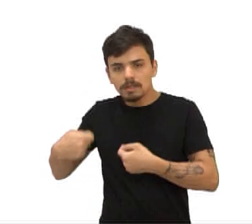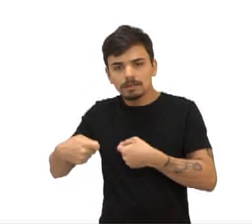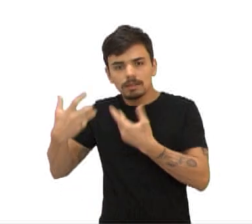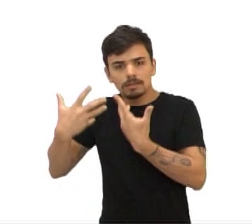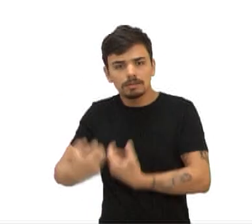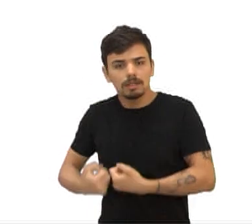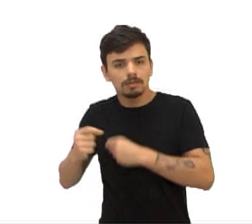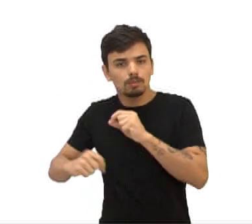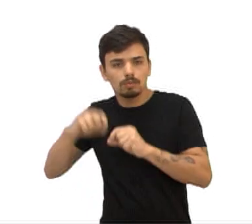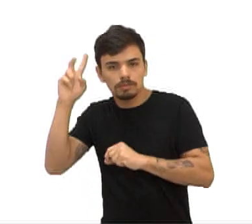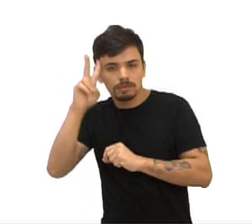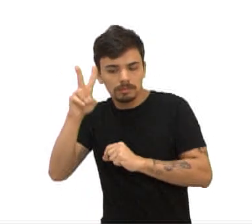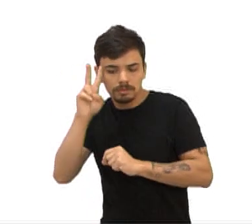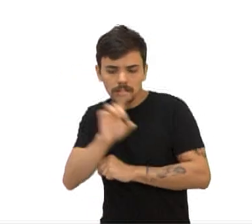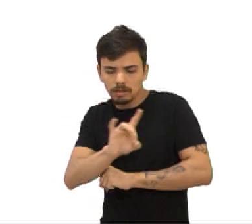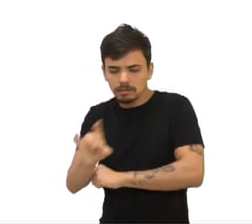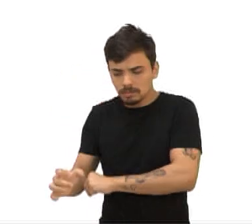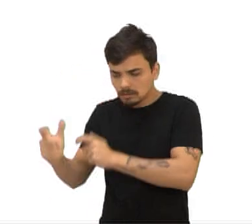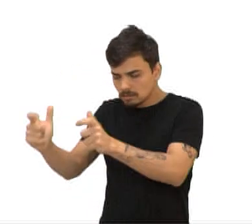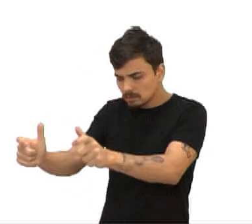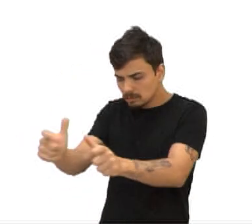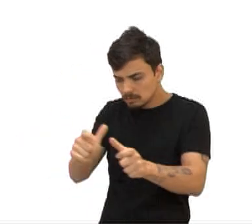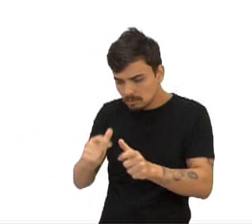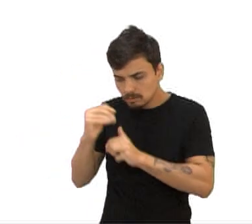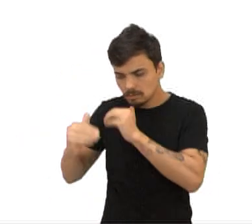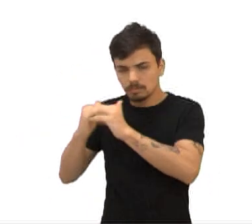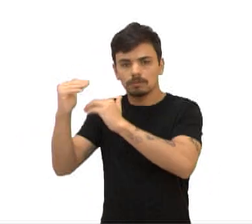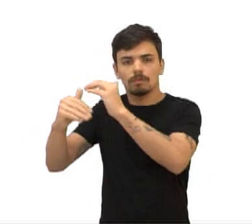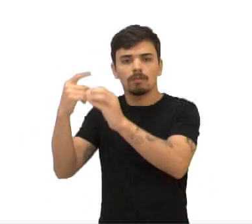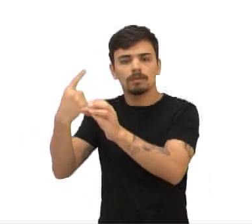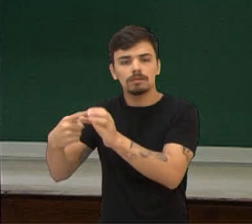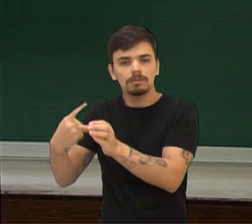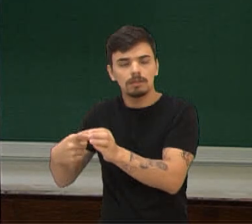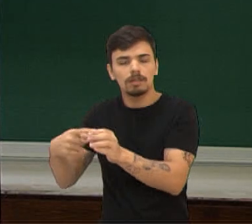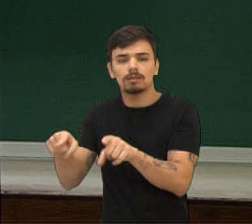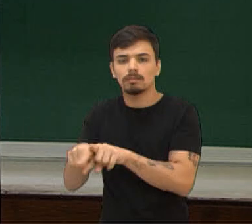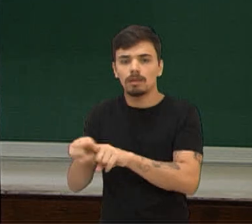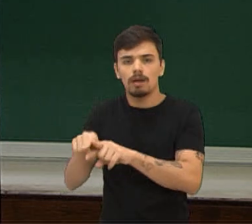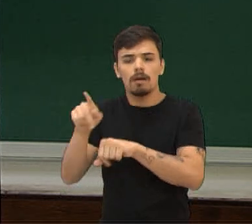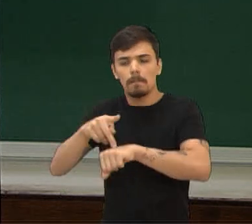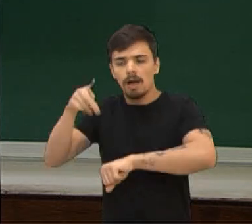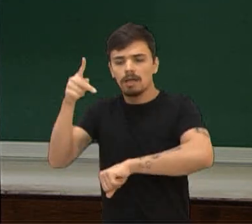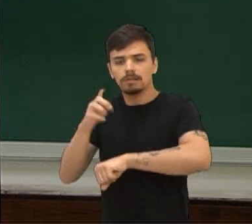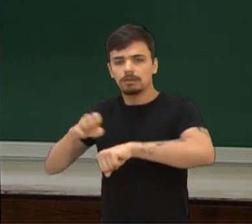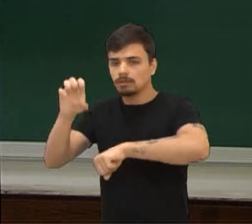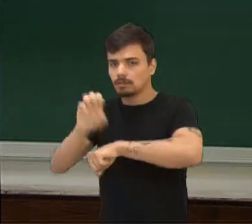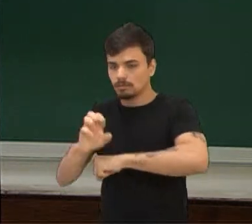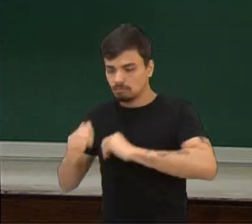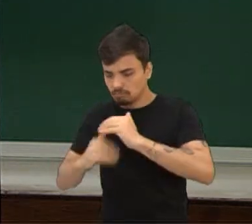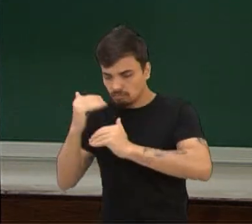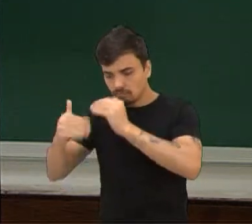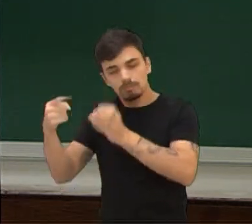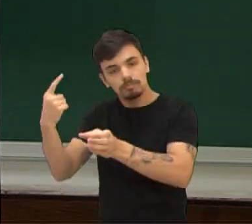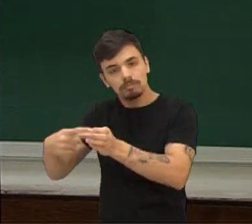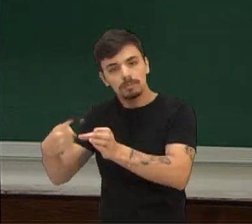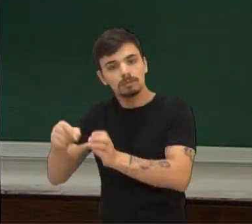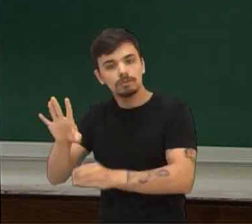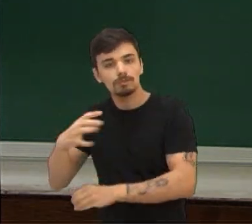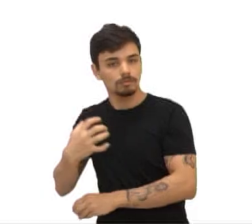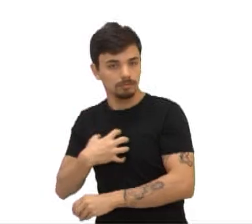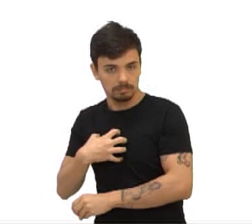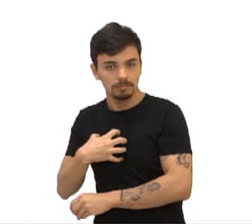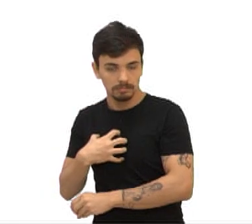considerar a história de cada local onde a cidadania se desenvolve, cada país, cada estado desenvolve a cidadania de um determinado